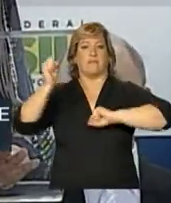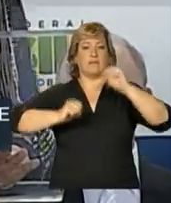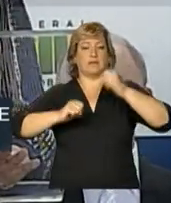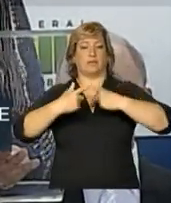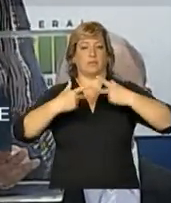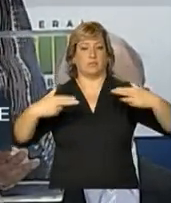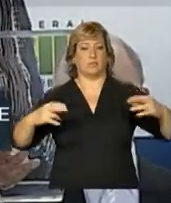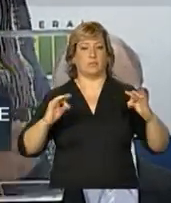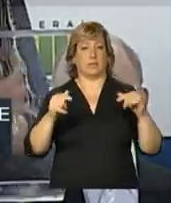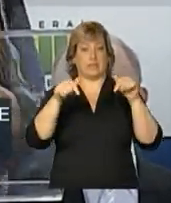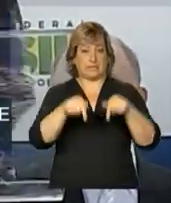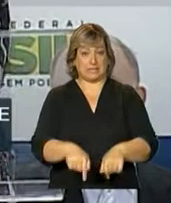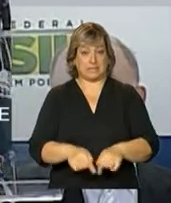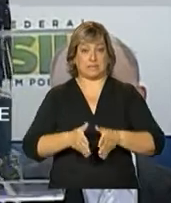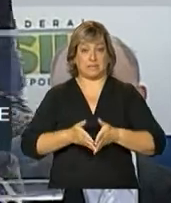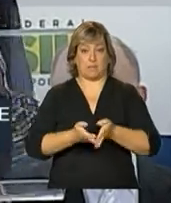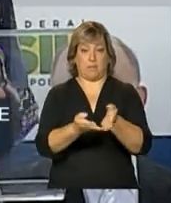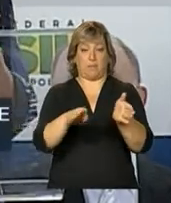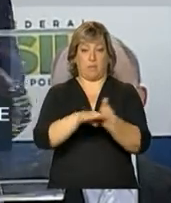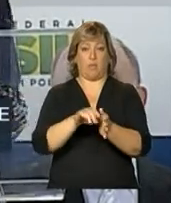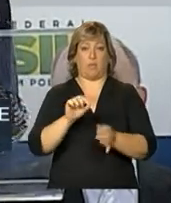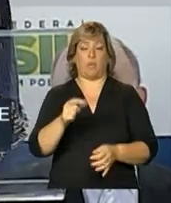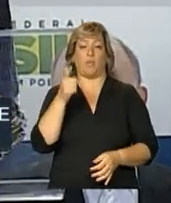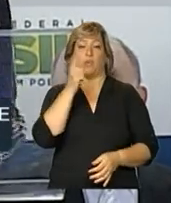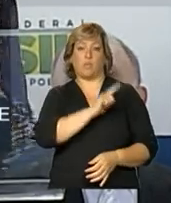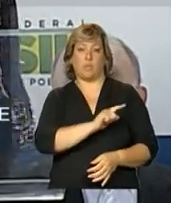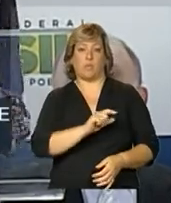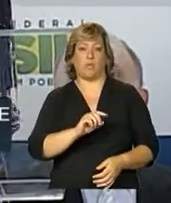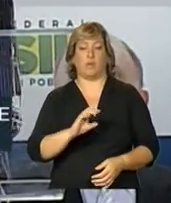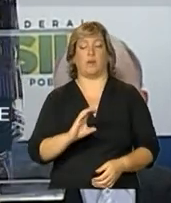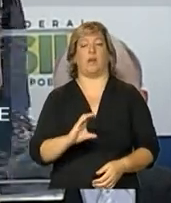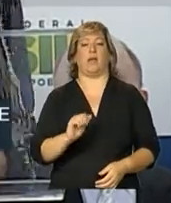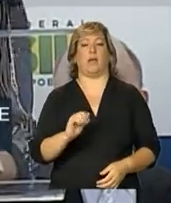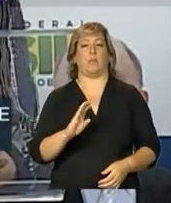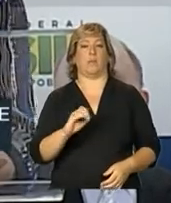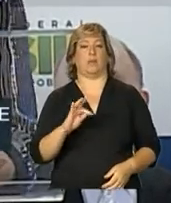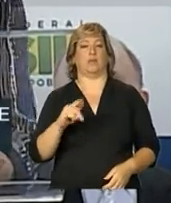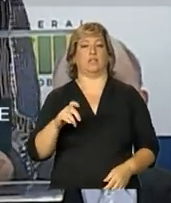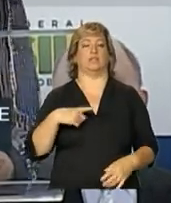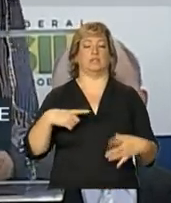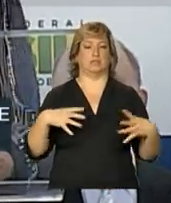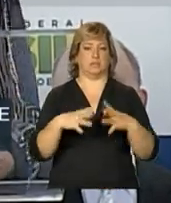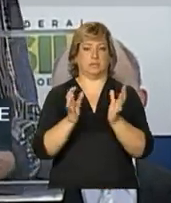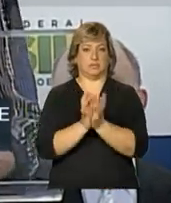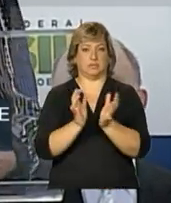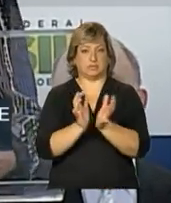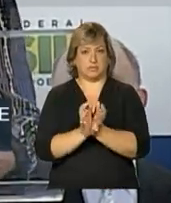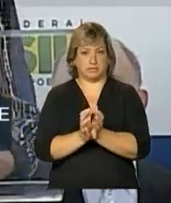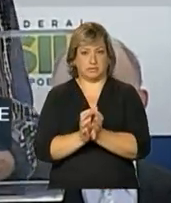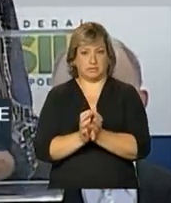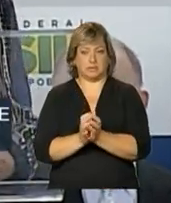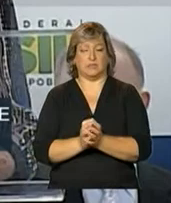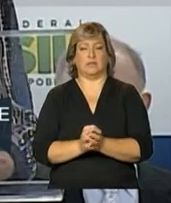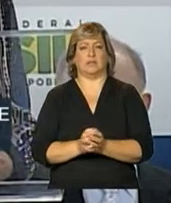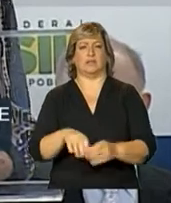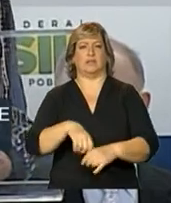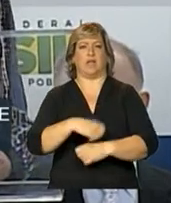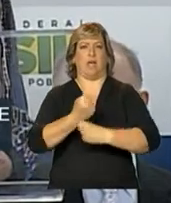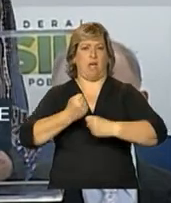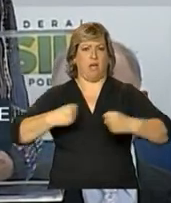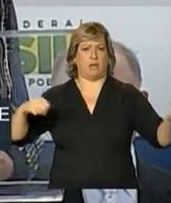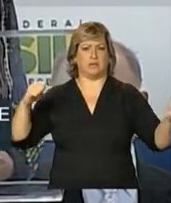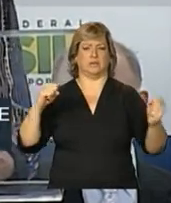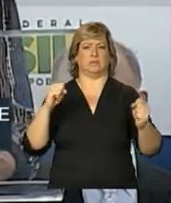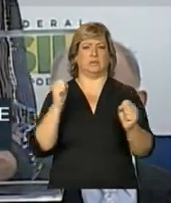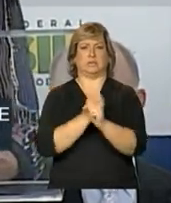desse Porto tanto através de cabotagem para o Brasil o resto do Brasil como através de grandes